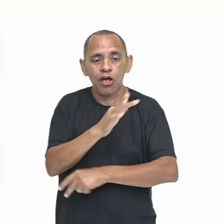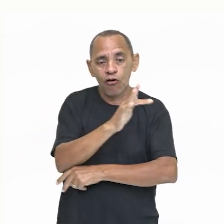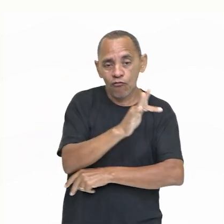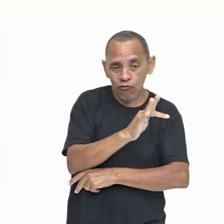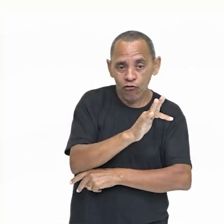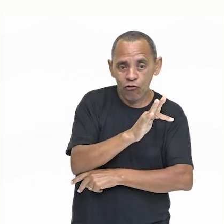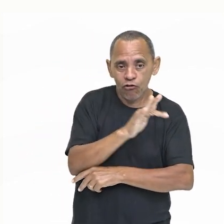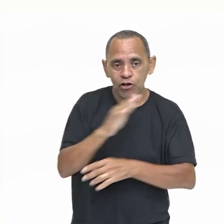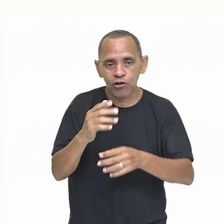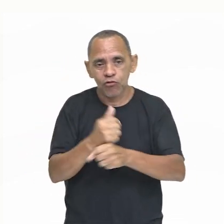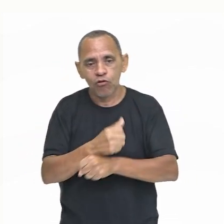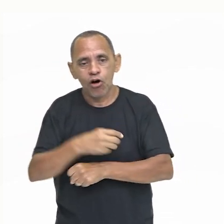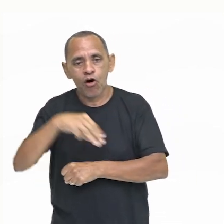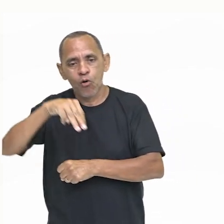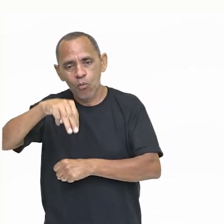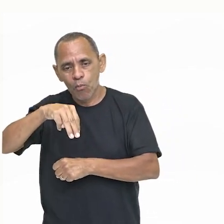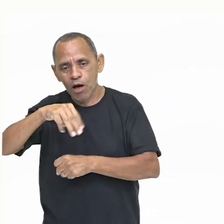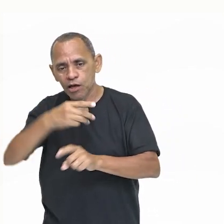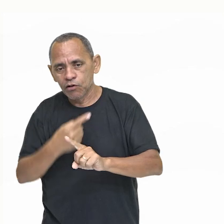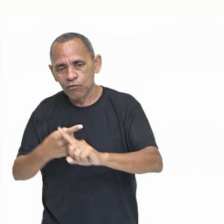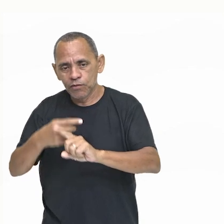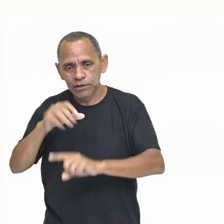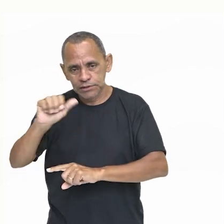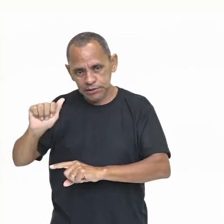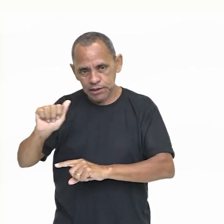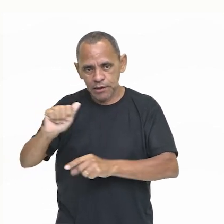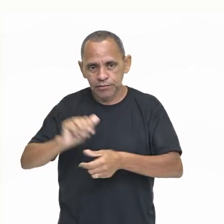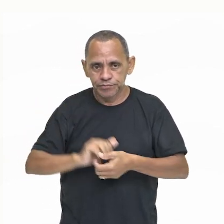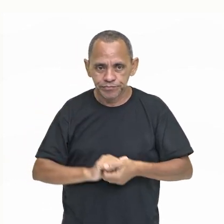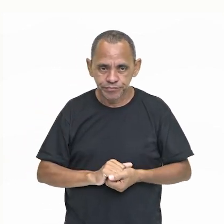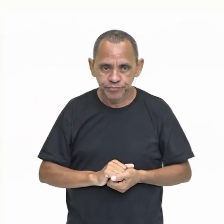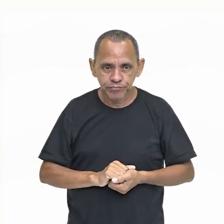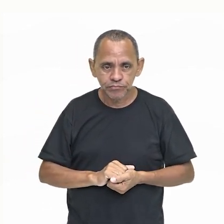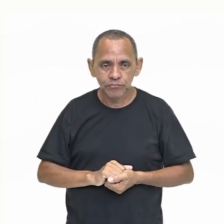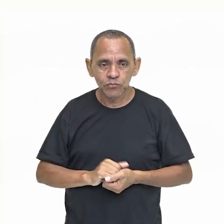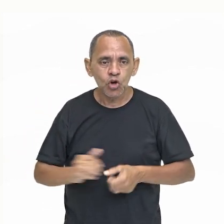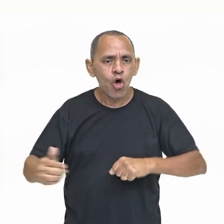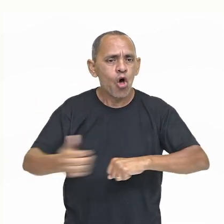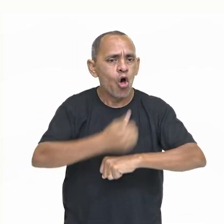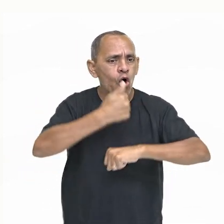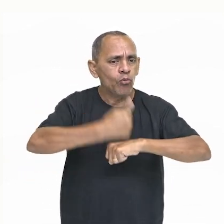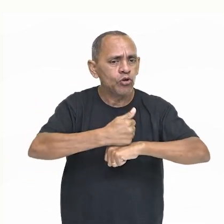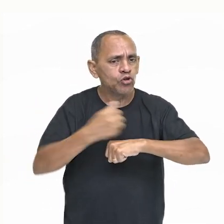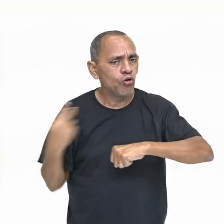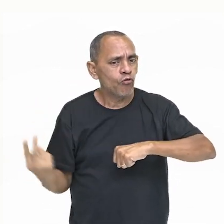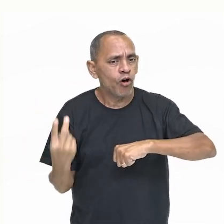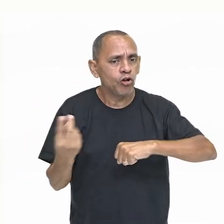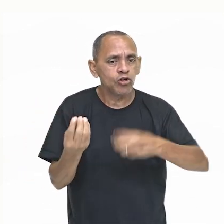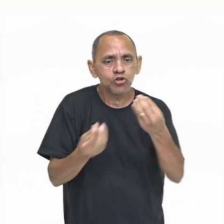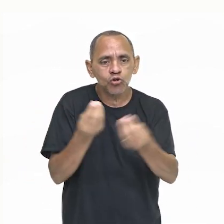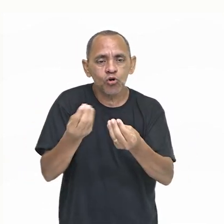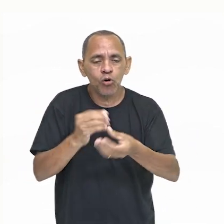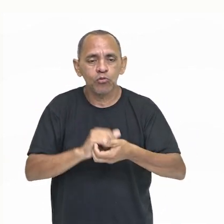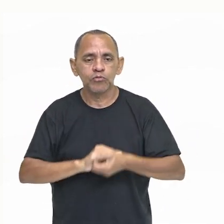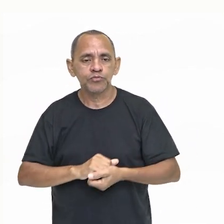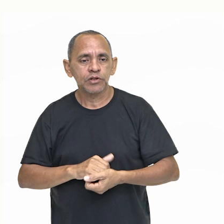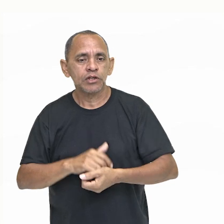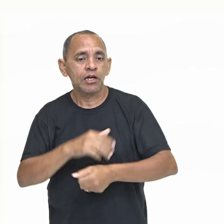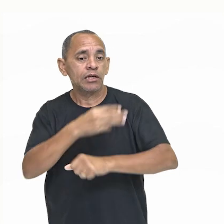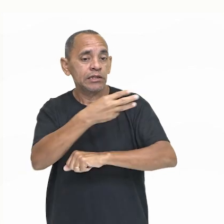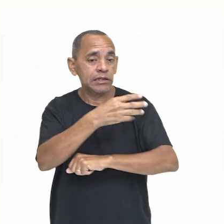a massa vezes a aceleração. Aí você tem, substituindo os valores, eu tenho